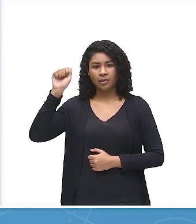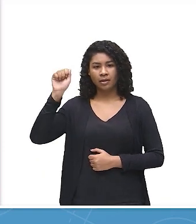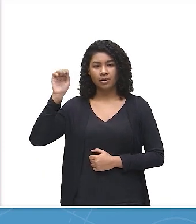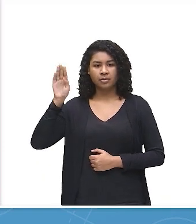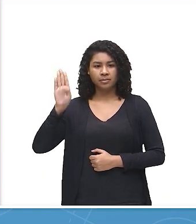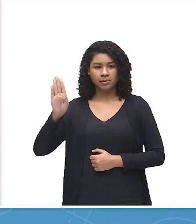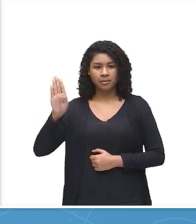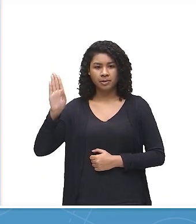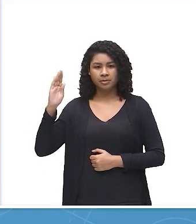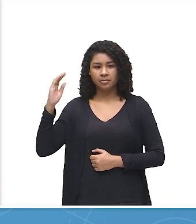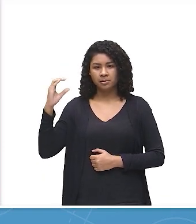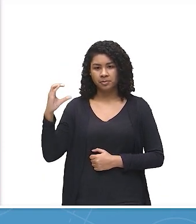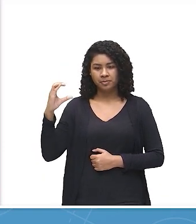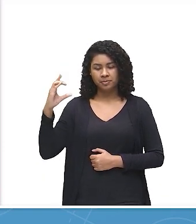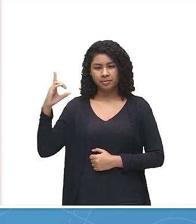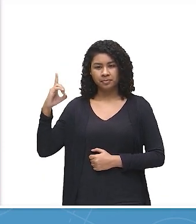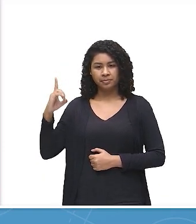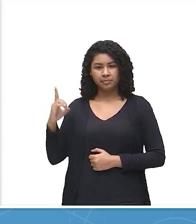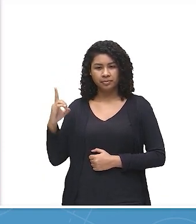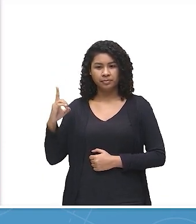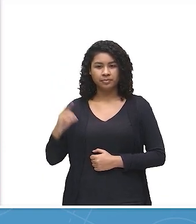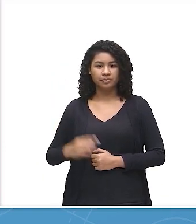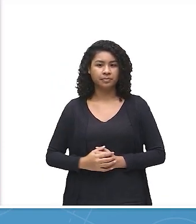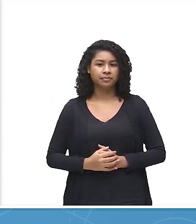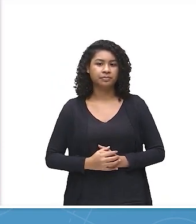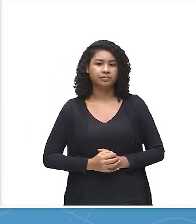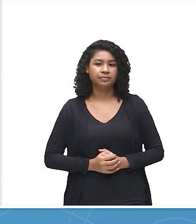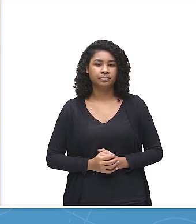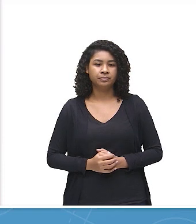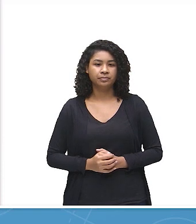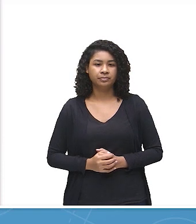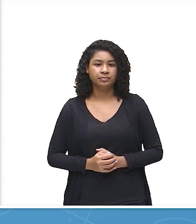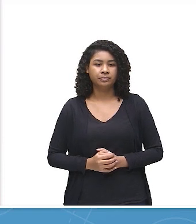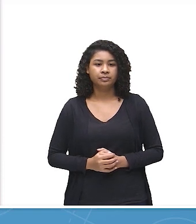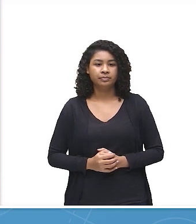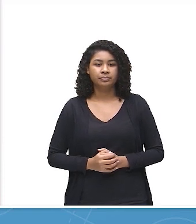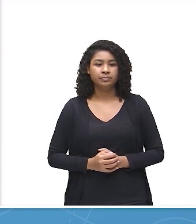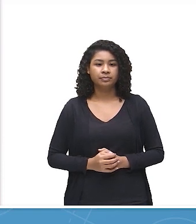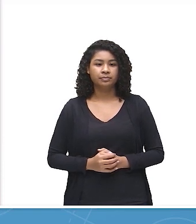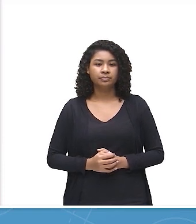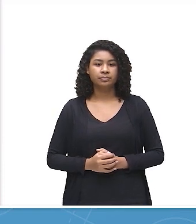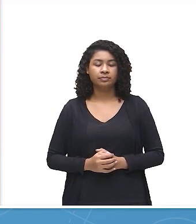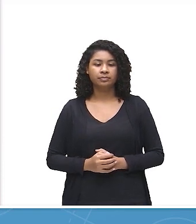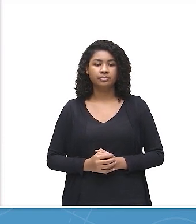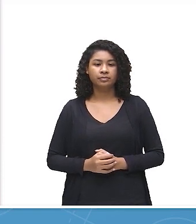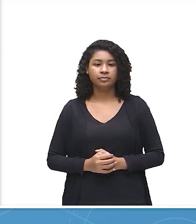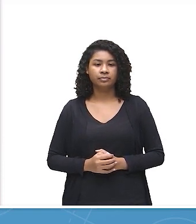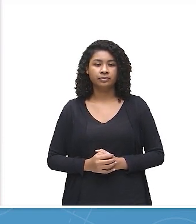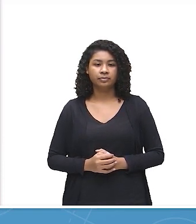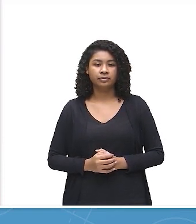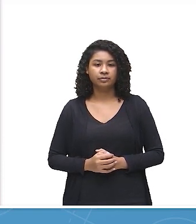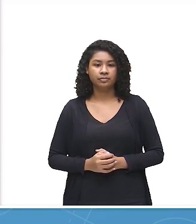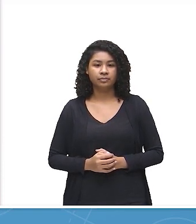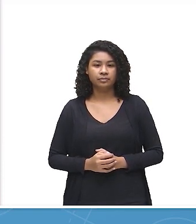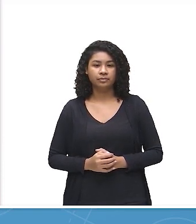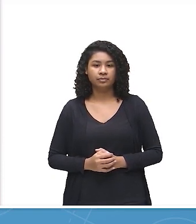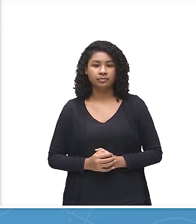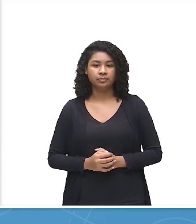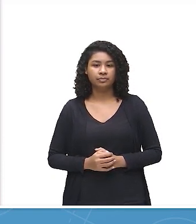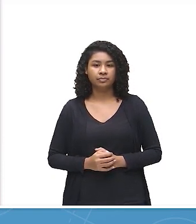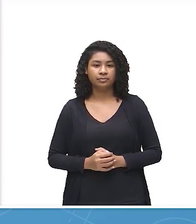Vocês deveriam marcar a opção que representa o uso da preposição